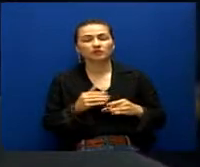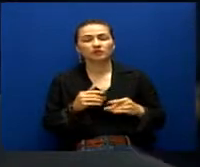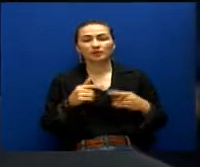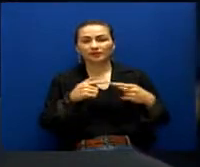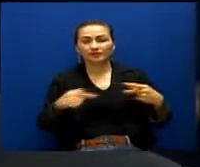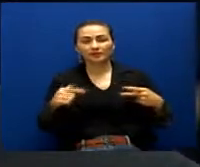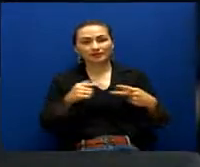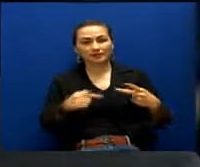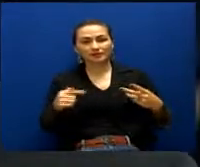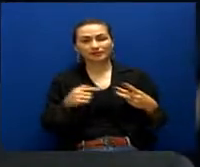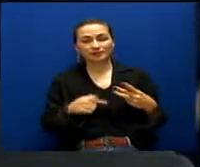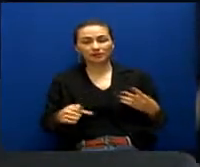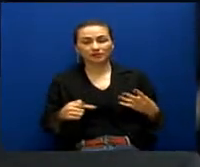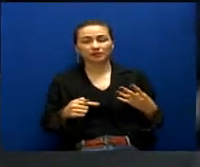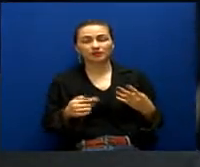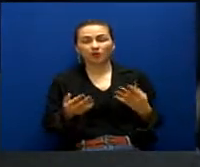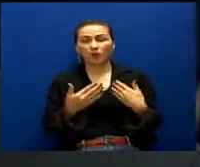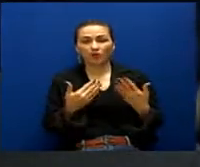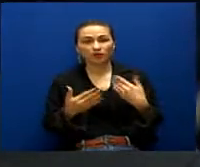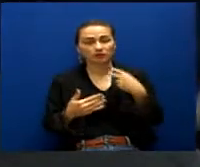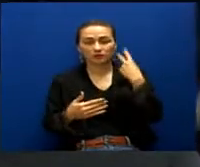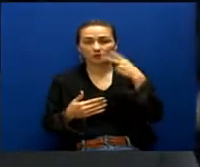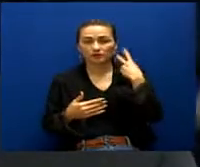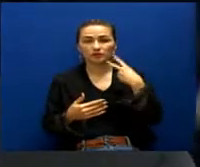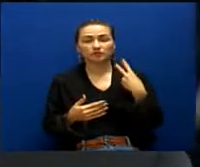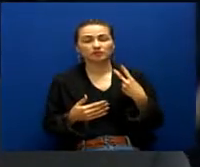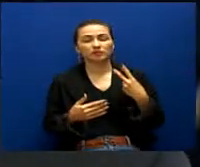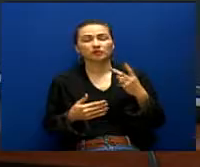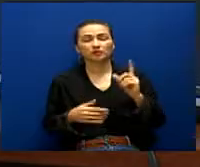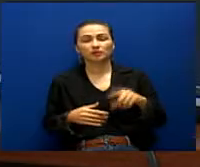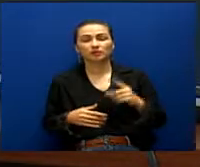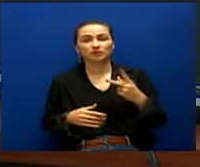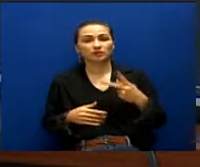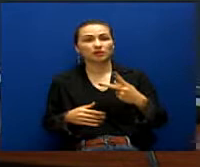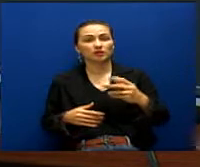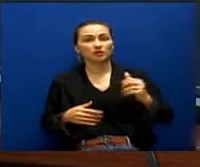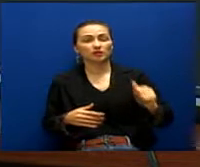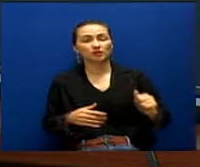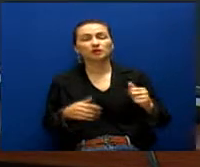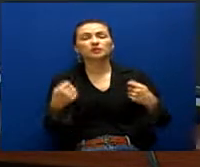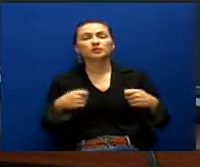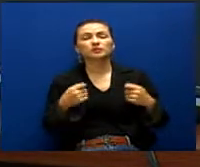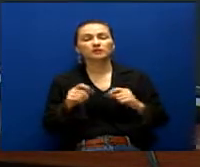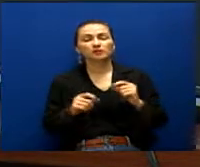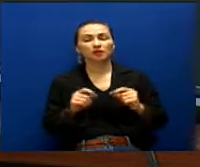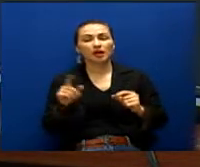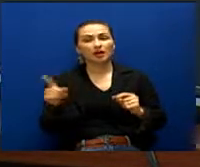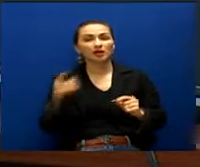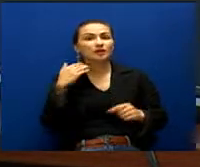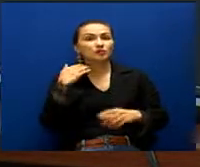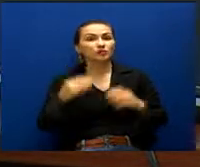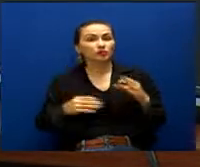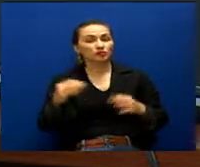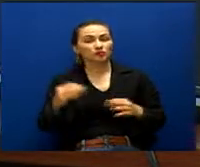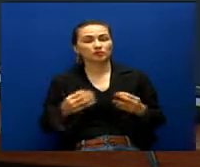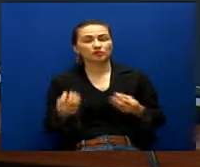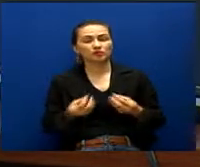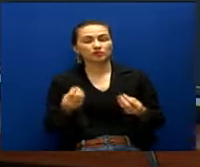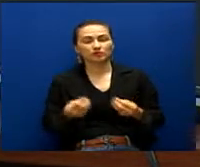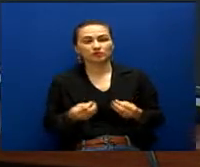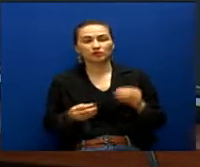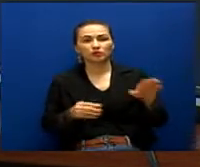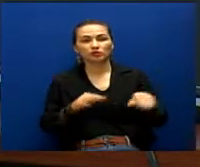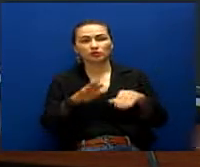para entender tudo. O orçamento é a oportunidade de vocês fazerem o que eu faço na Justiça. Verdade. Chama os vereadores que fizeram